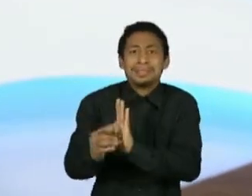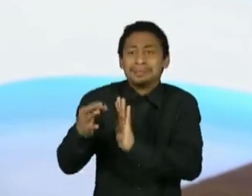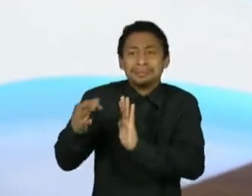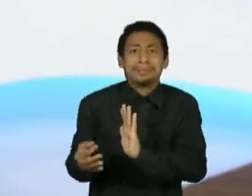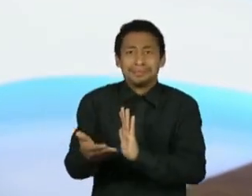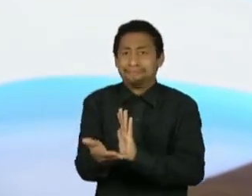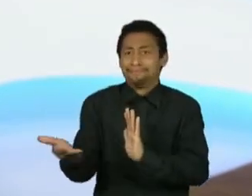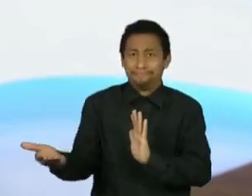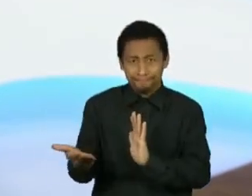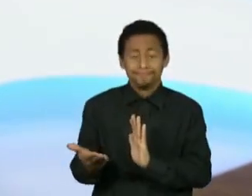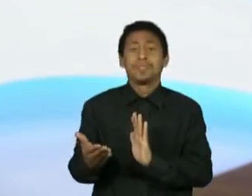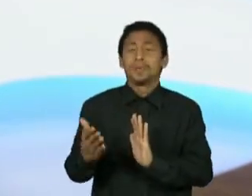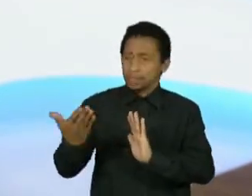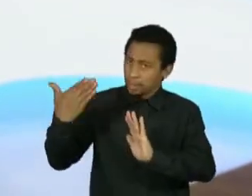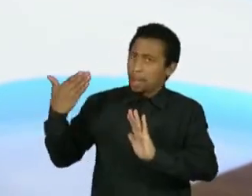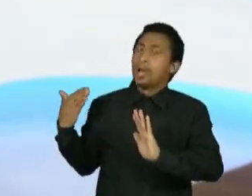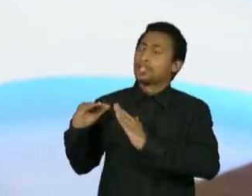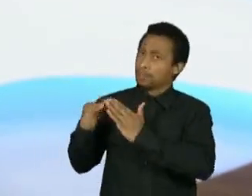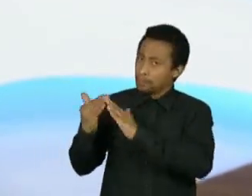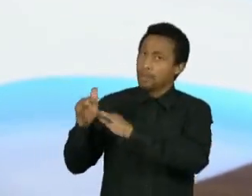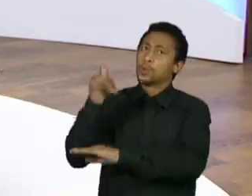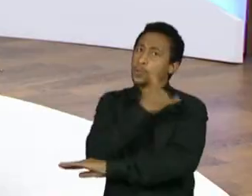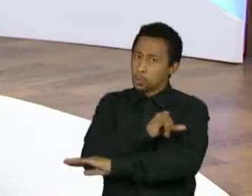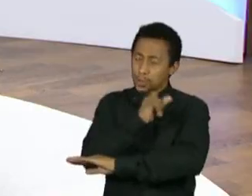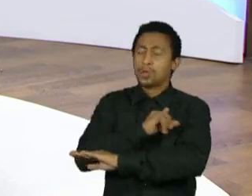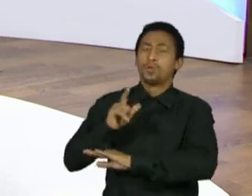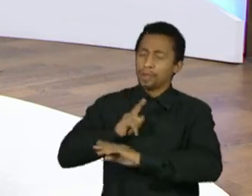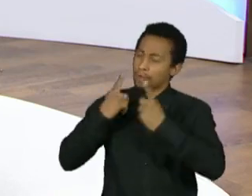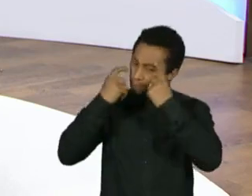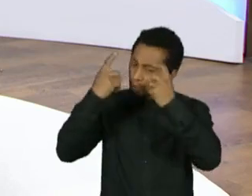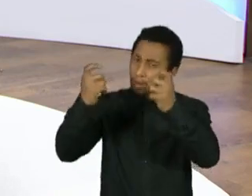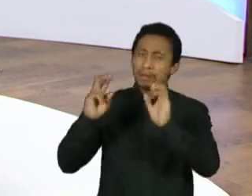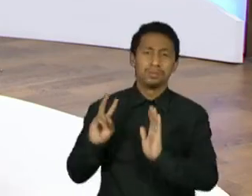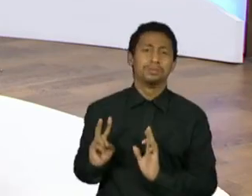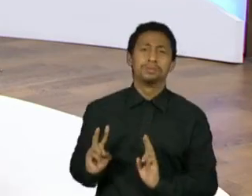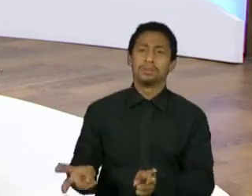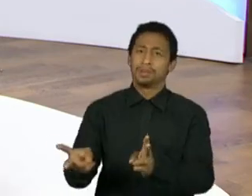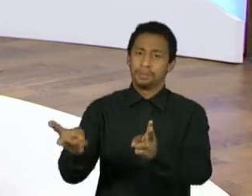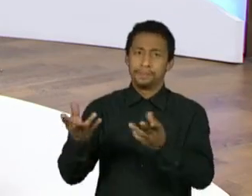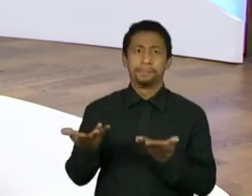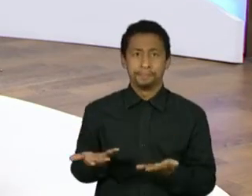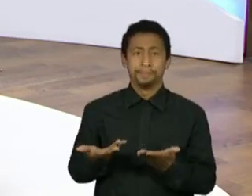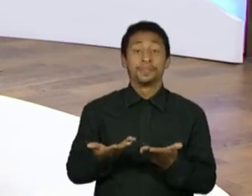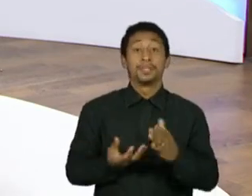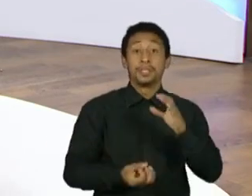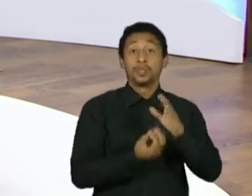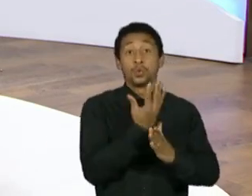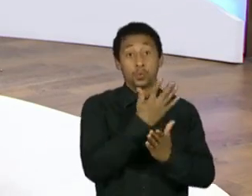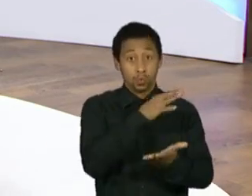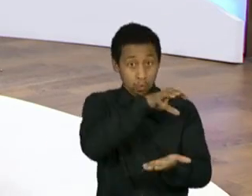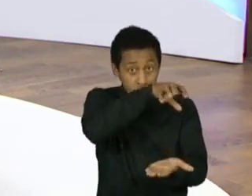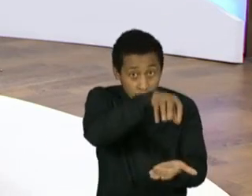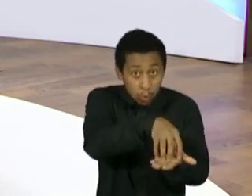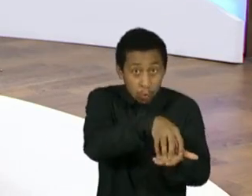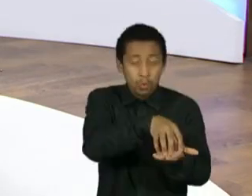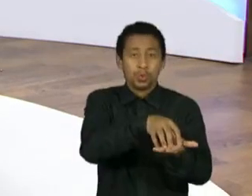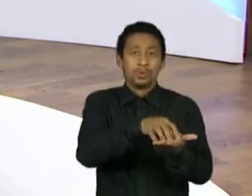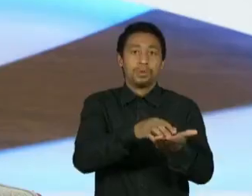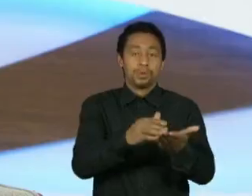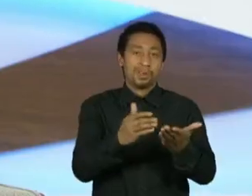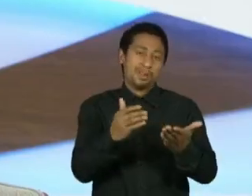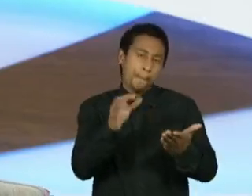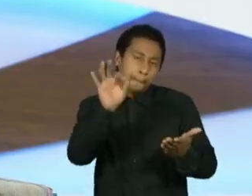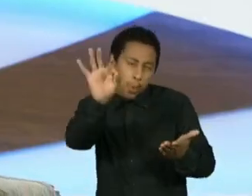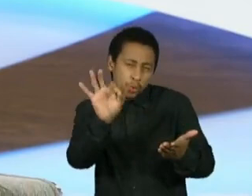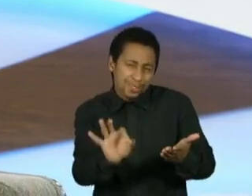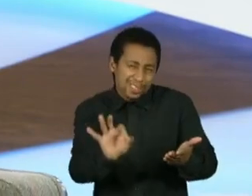né, diversas violências nas favelas do Rio de Janeiro. Desde quando nós criamos o Instituto, a nossa área de incidência, né, que eu cito aqui,